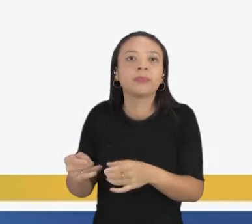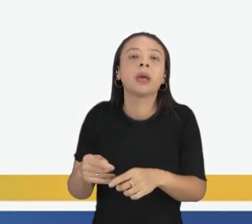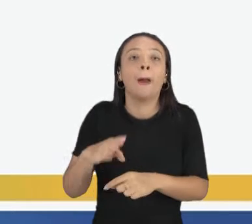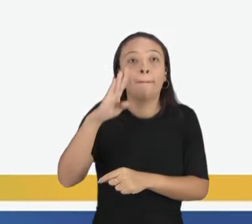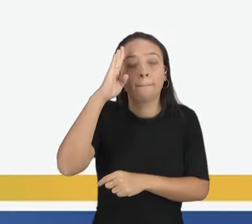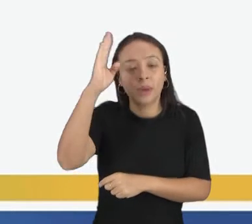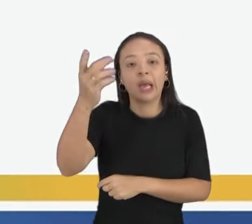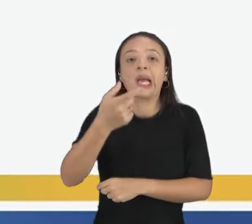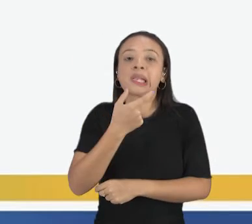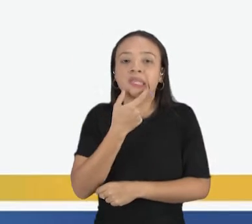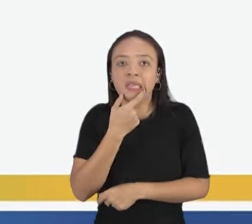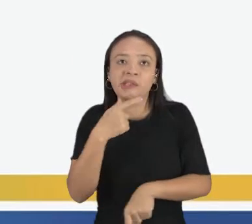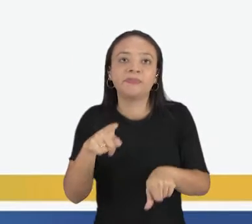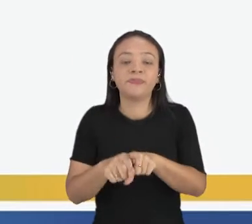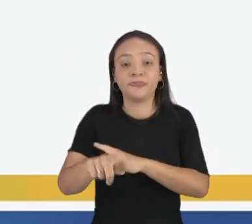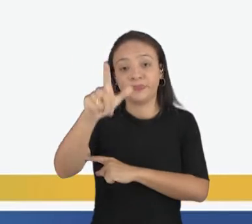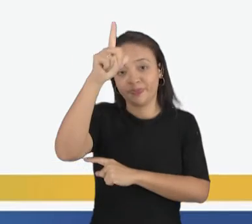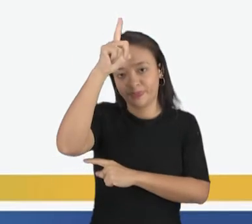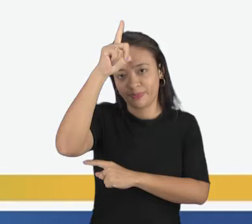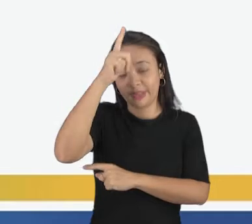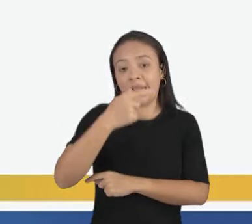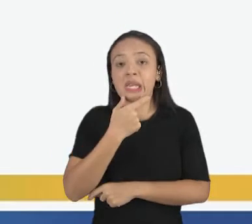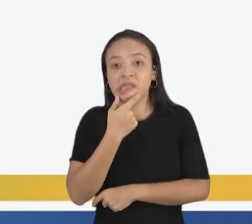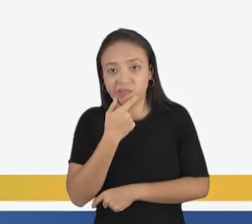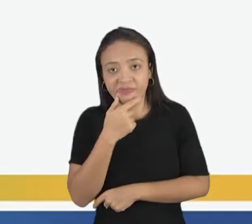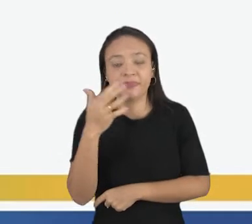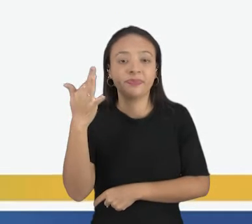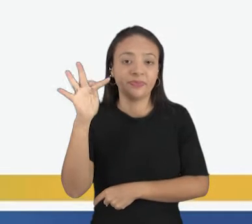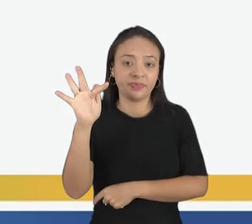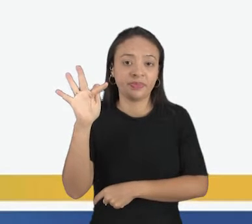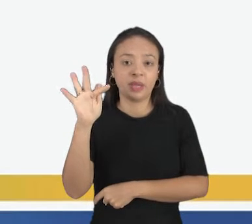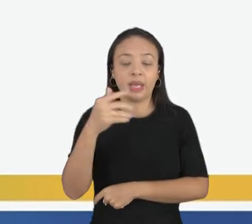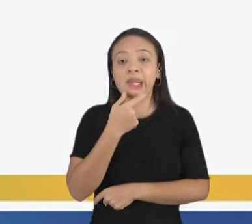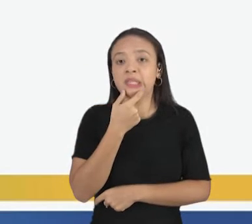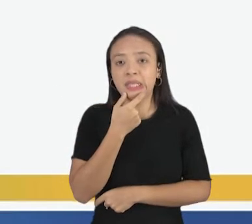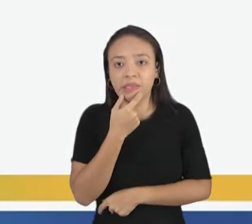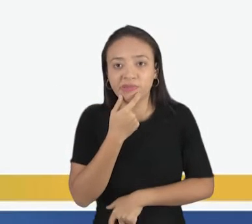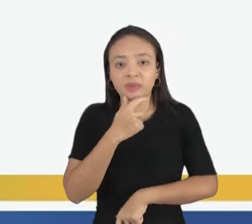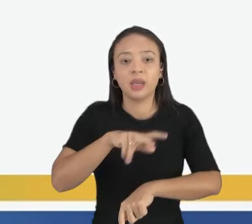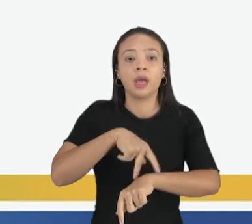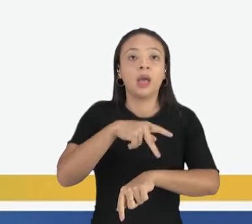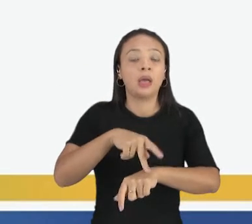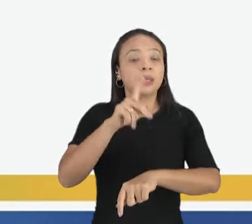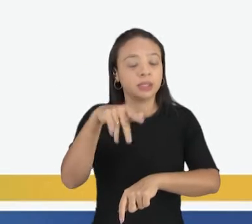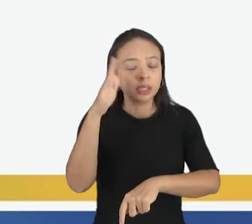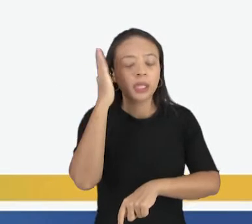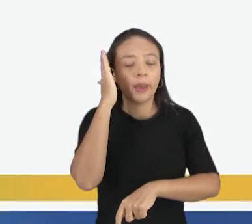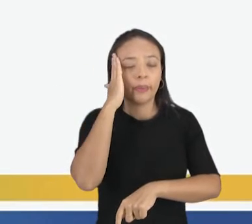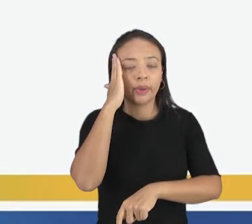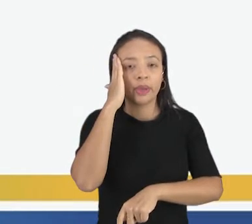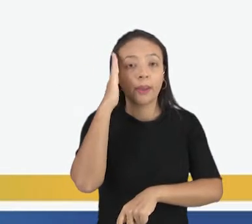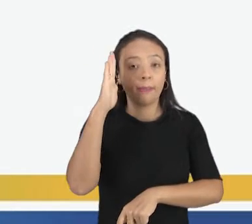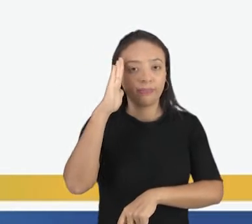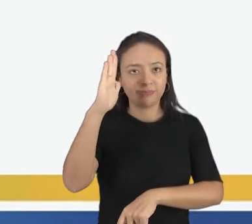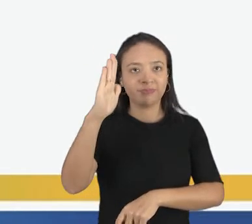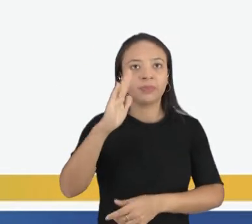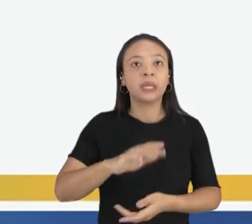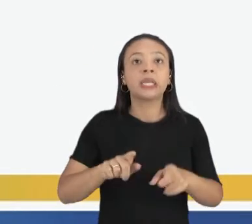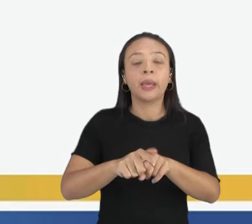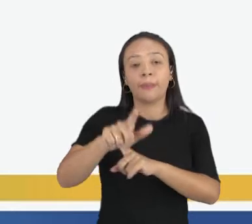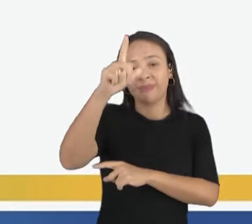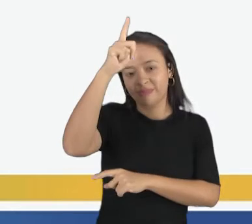e a Alemanha, porque a Inglaterra a gente sabe que é a grande, né, a grande nação da Revolução Industrial, e a Alemanha, então, ela